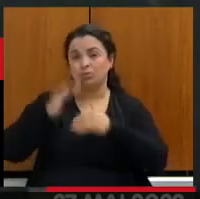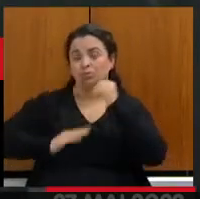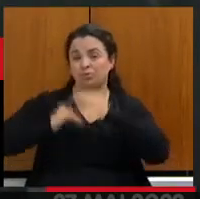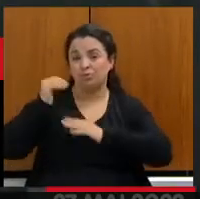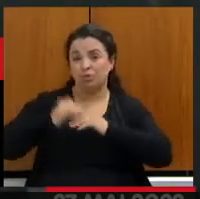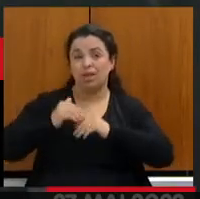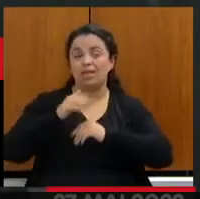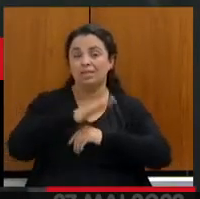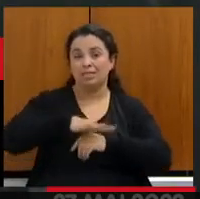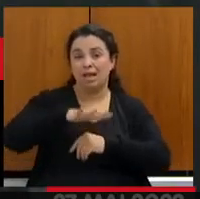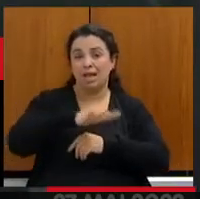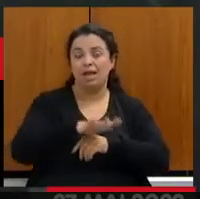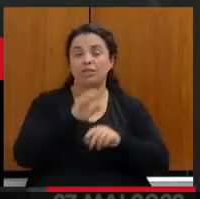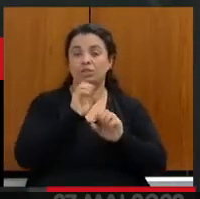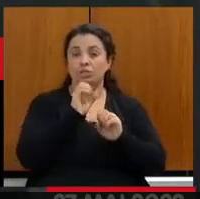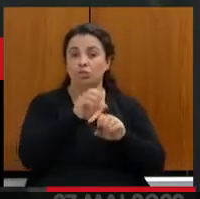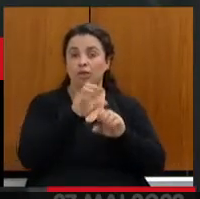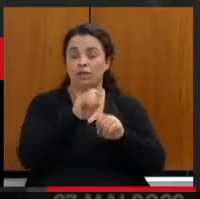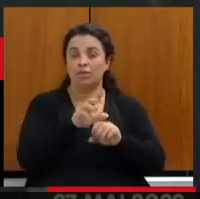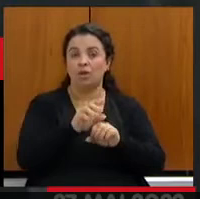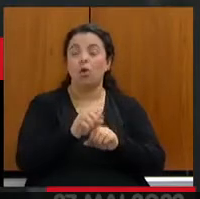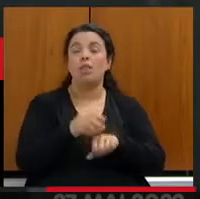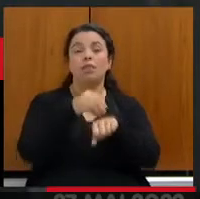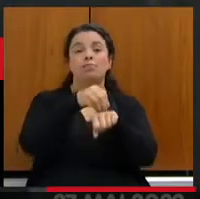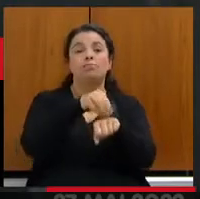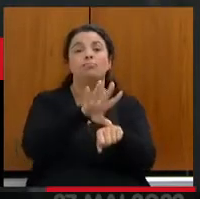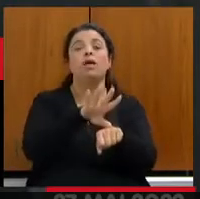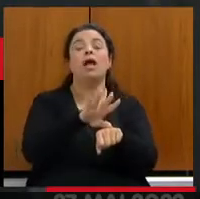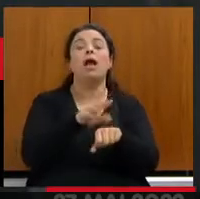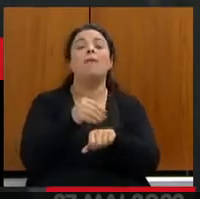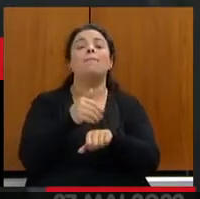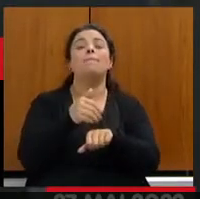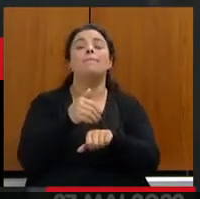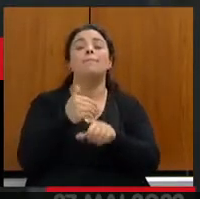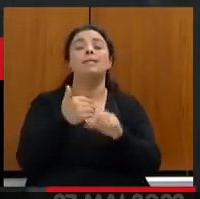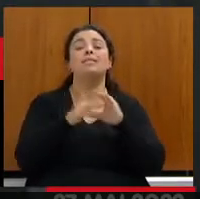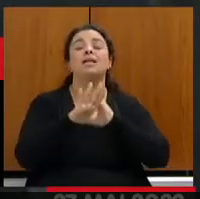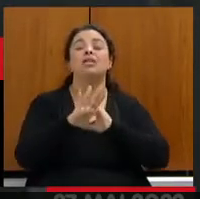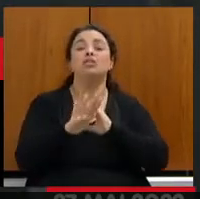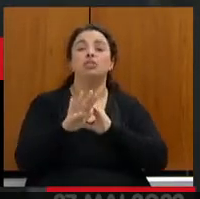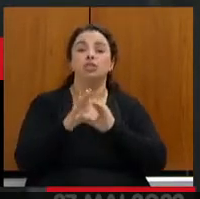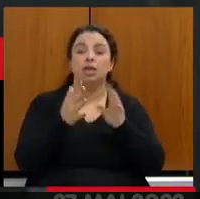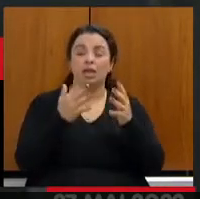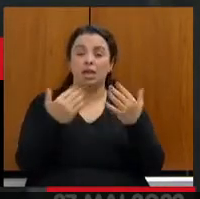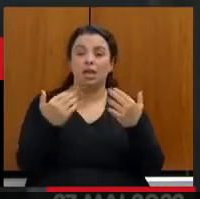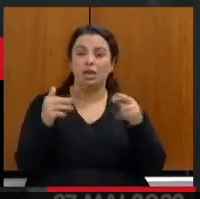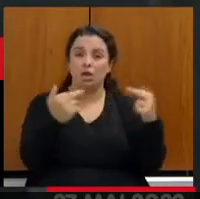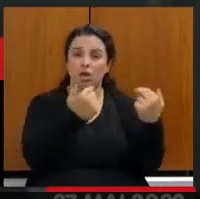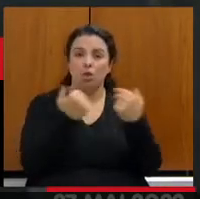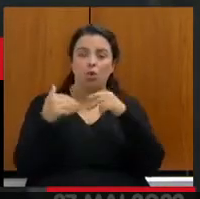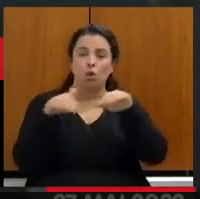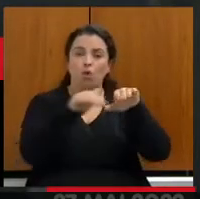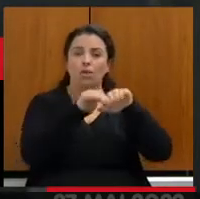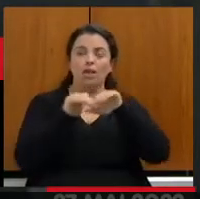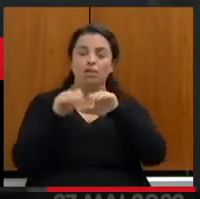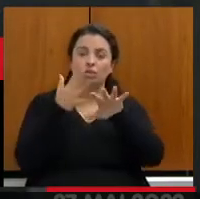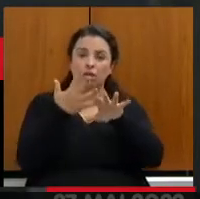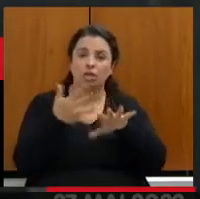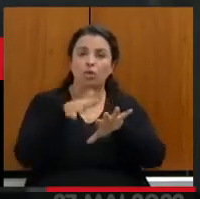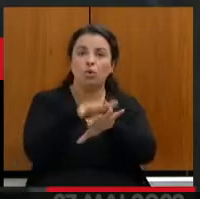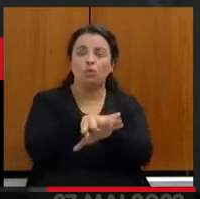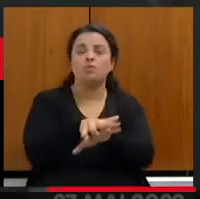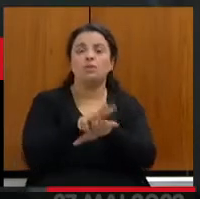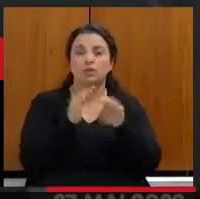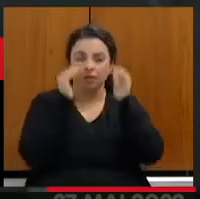transmitir a mensagem de igualdade inclusão e respeito como toda